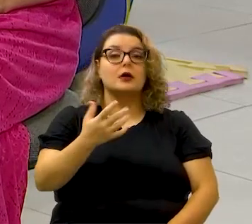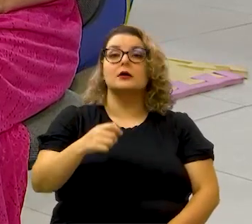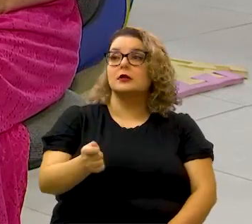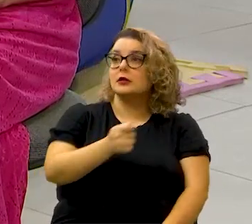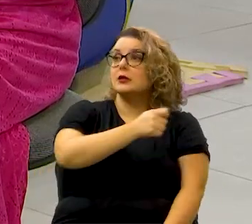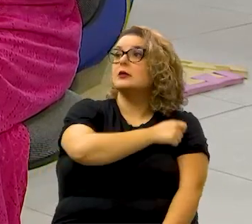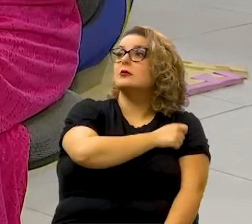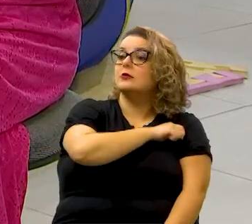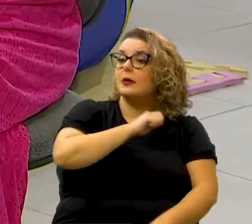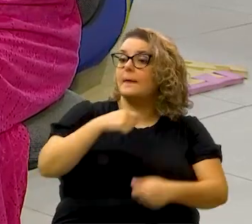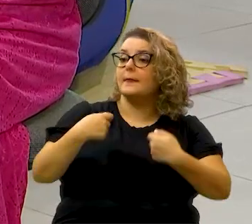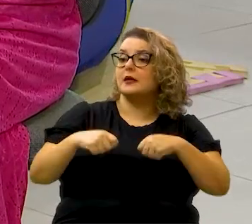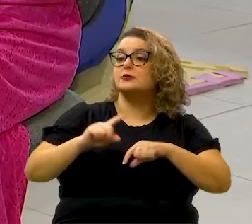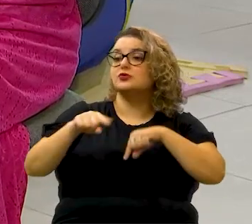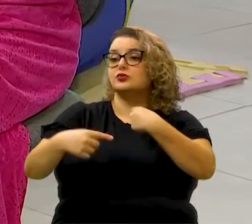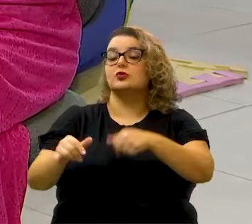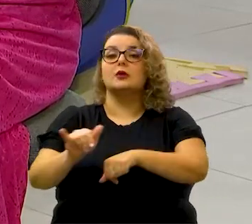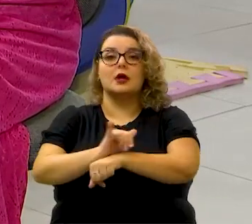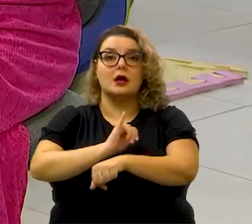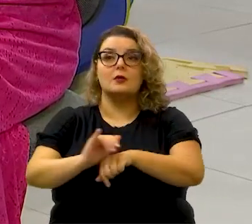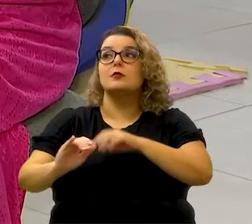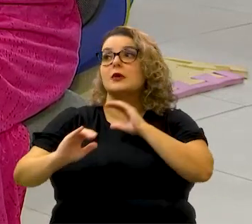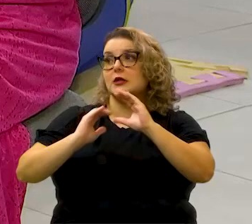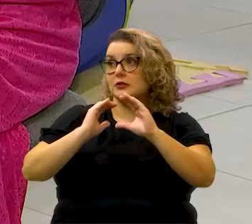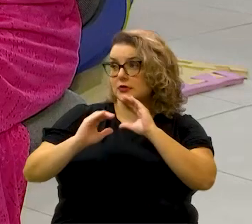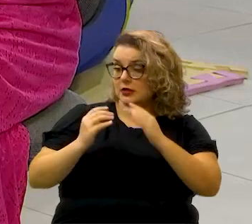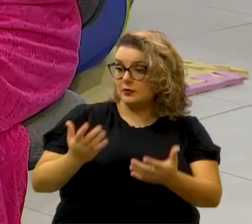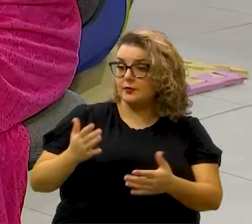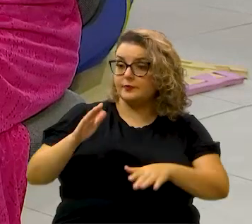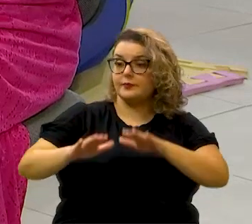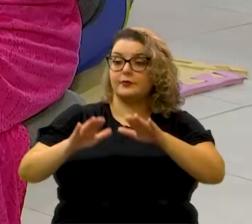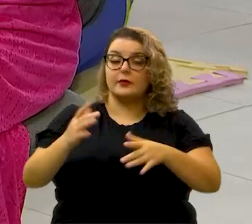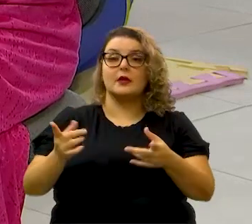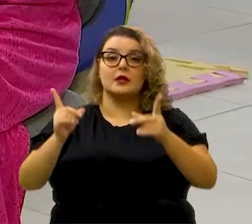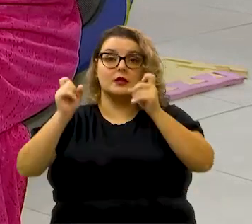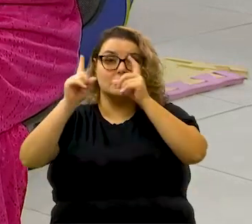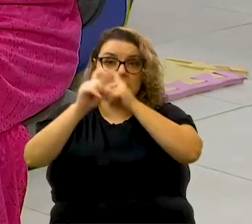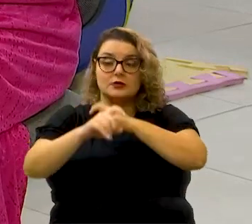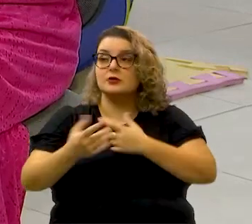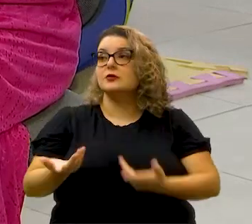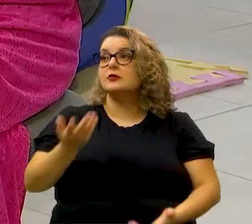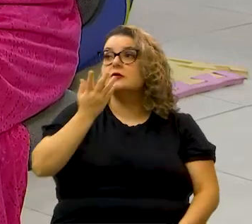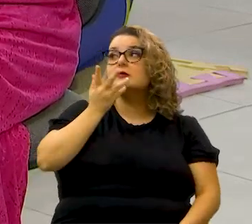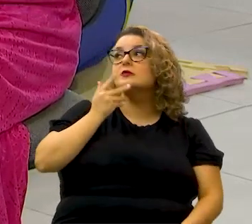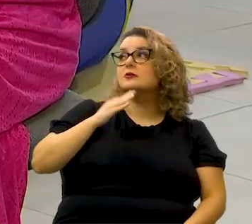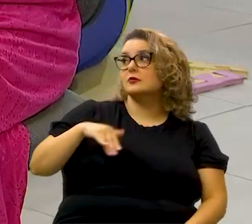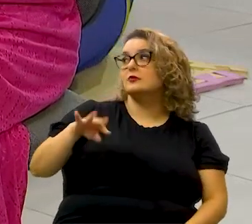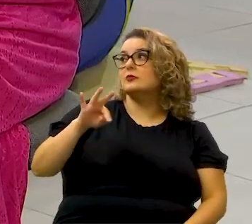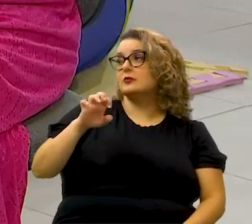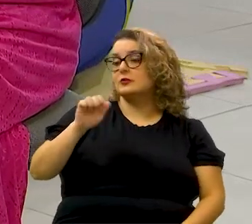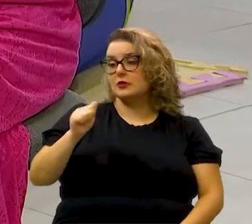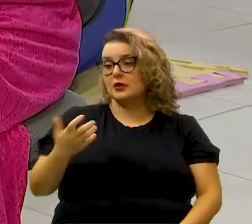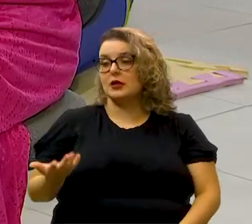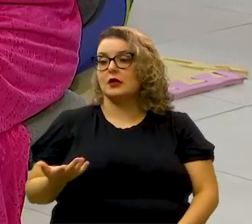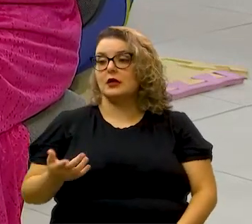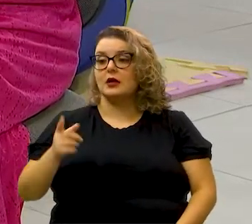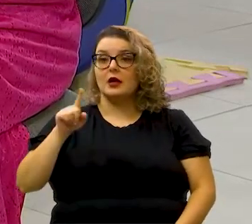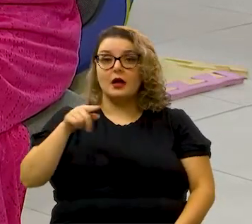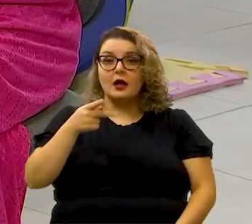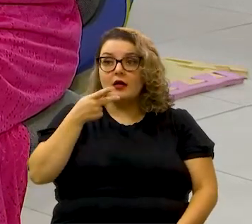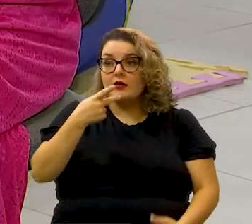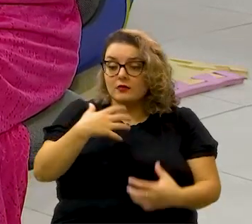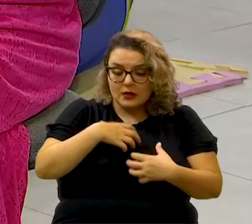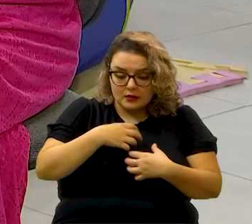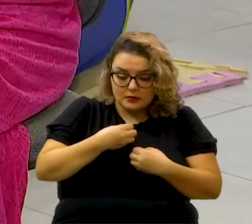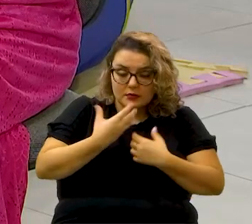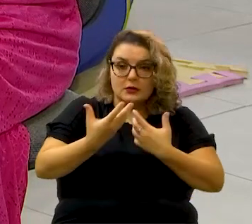muitos desses alunos precisam, né, de outras estratégias para poderem se comunicar. Porque muitas vezes a dificuldade das crianças com TEA